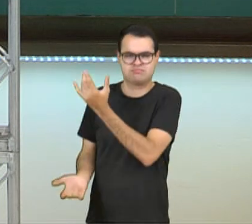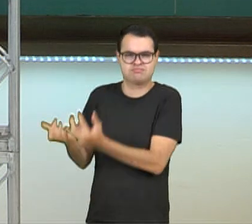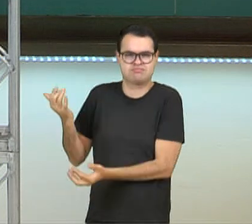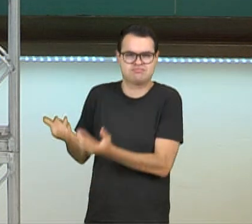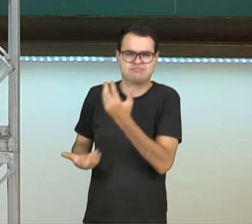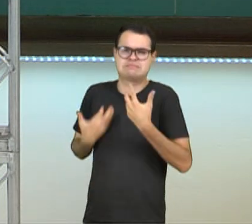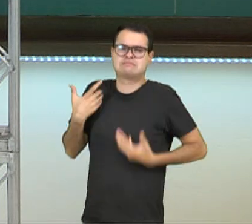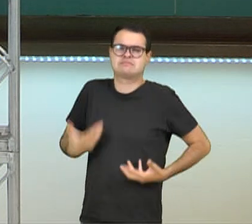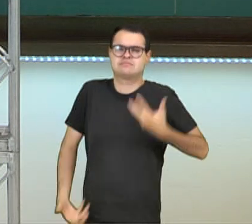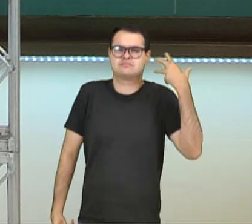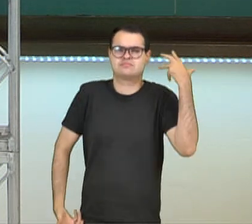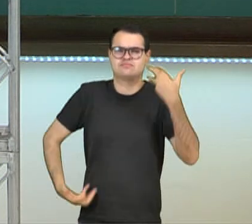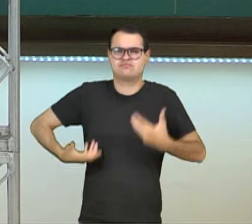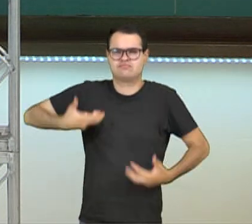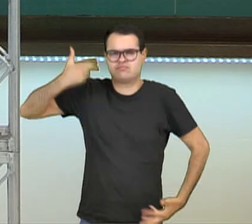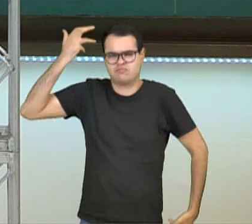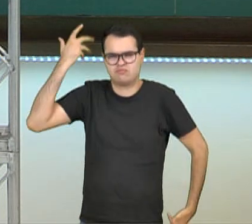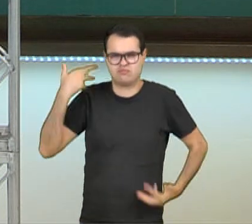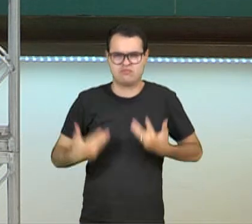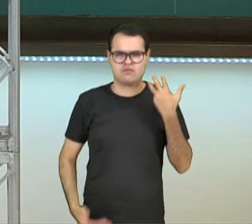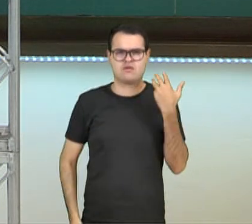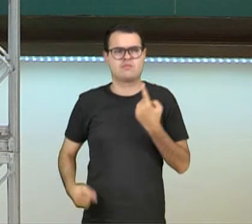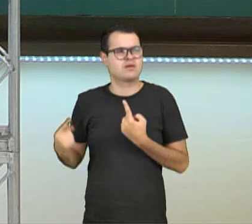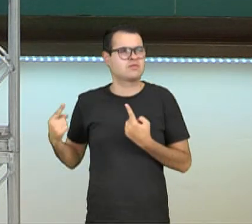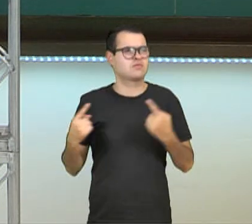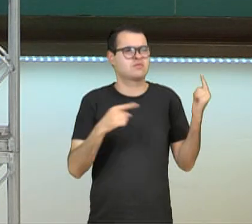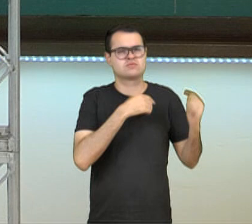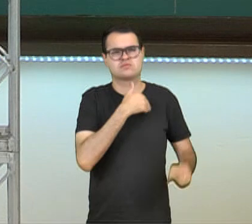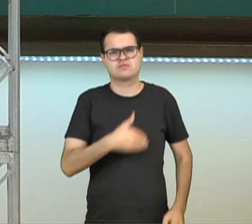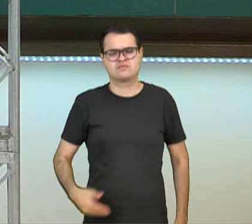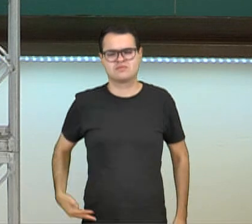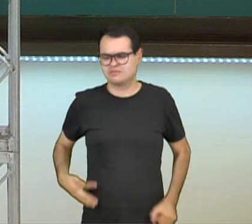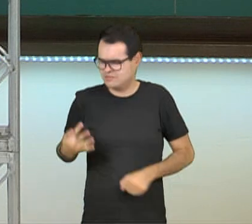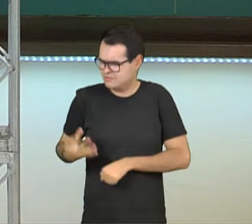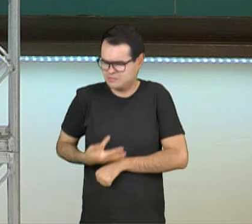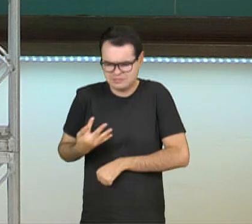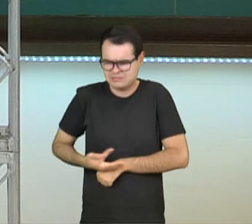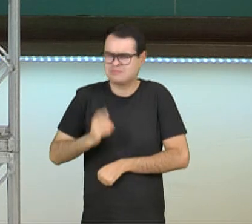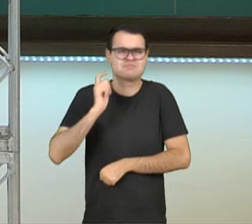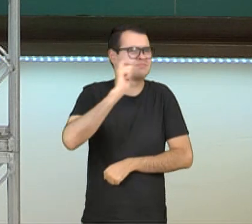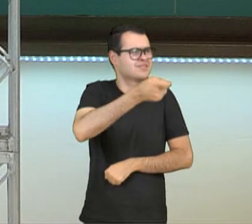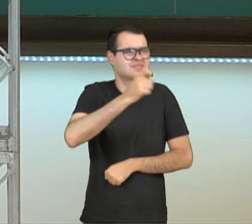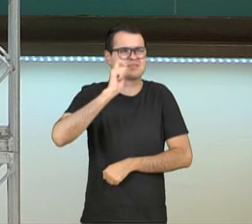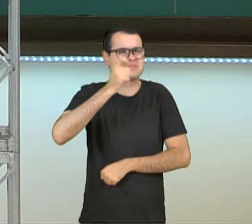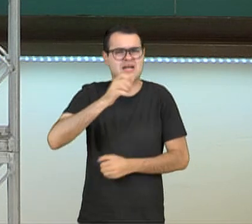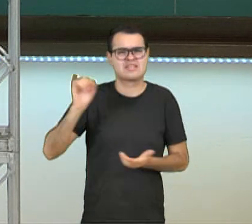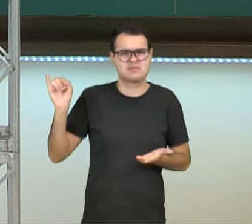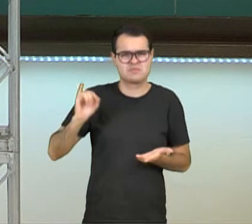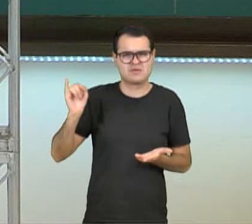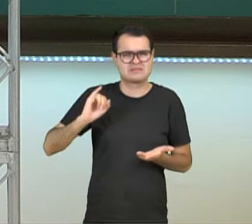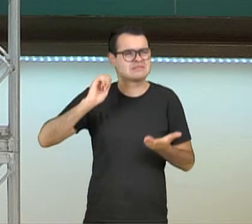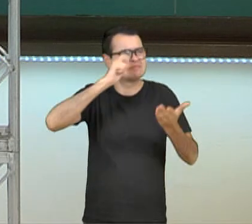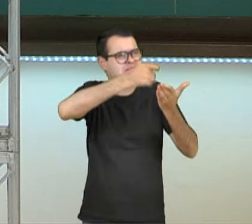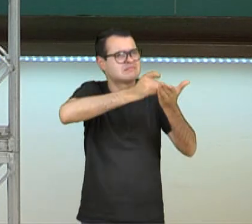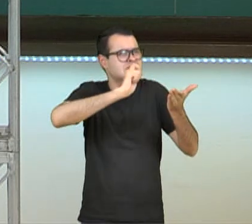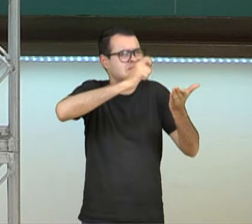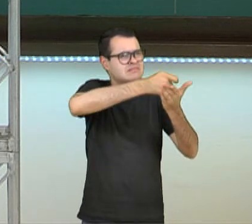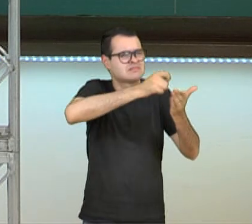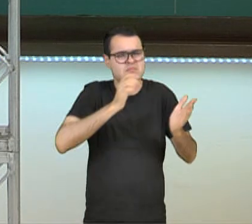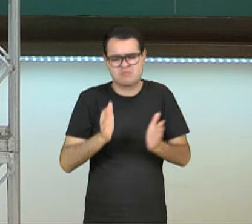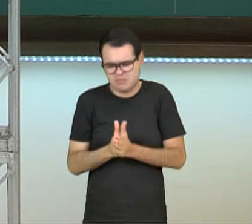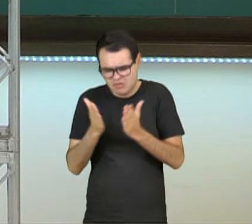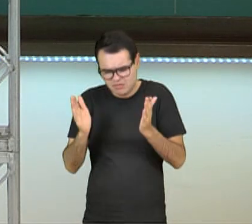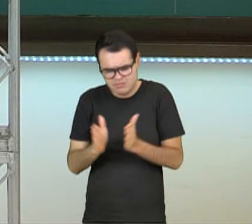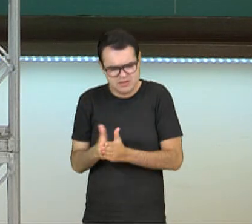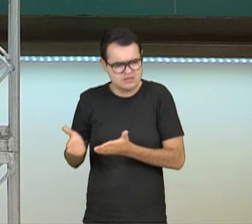que o governo tinha feito, a situação em que ele não aguentava mais pagar impostos abusivos, uma situação ali de